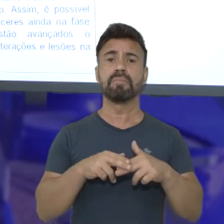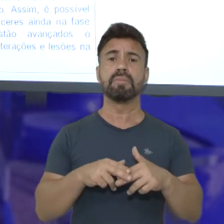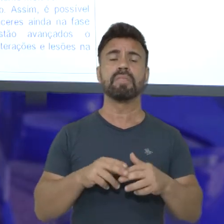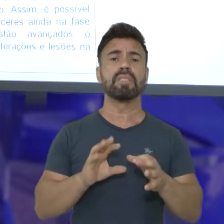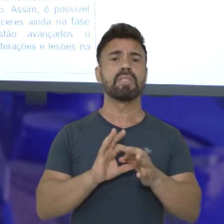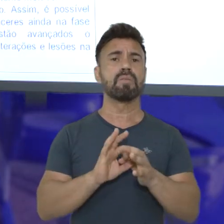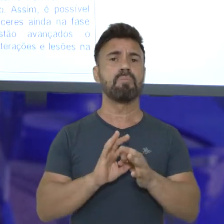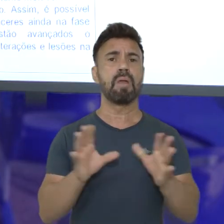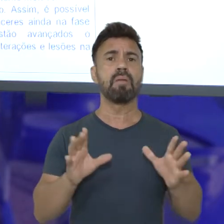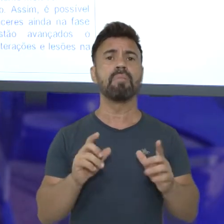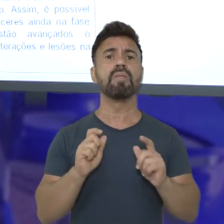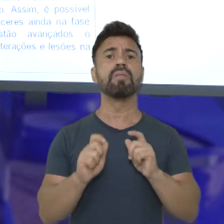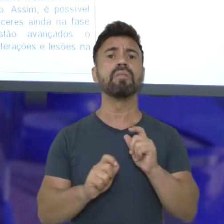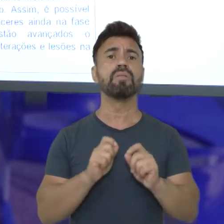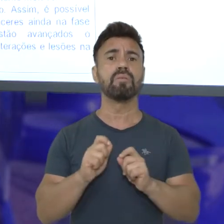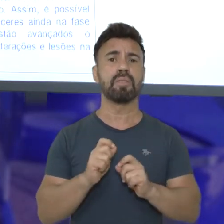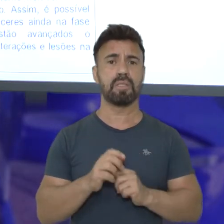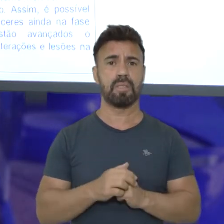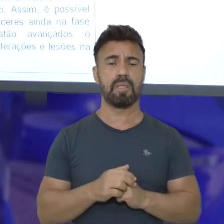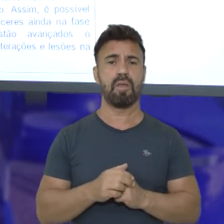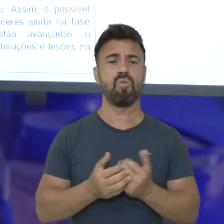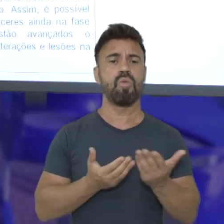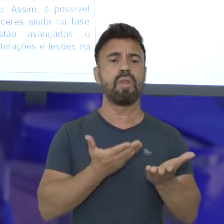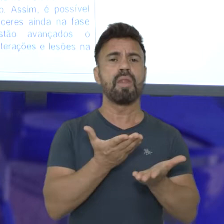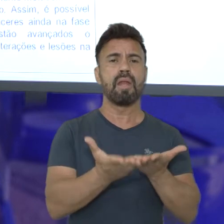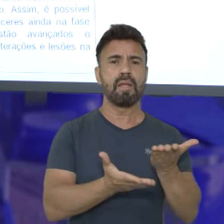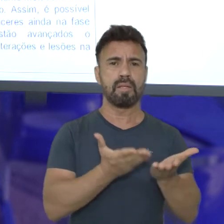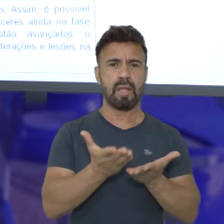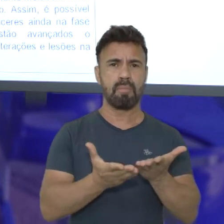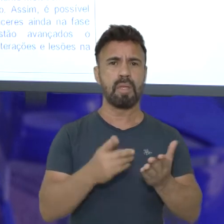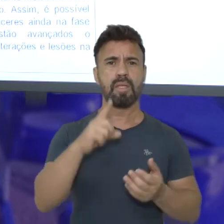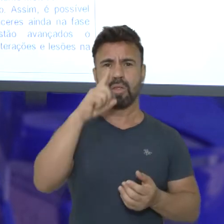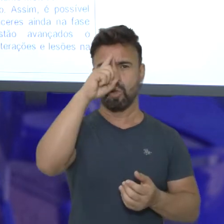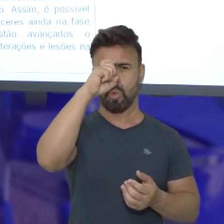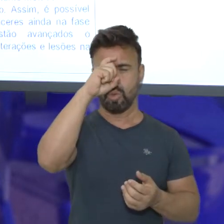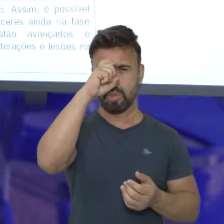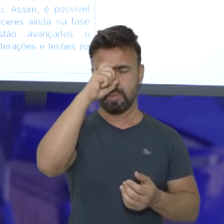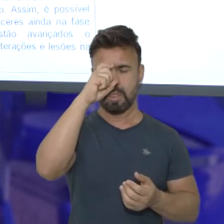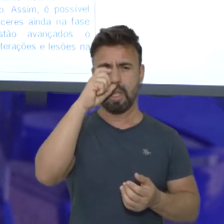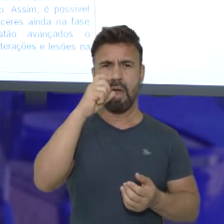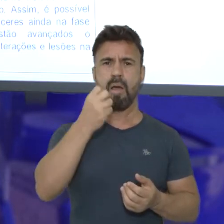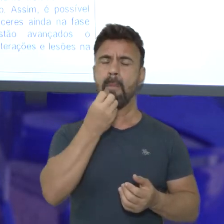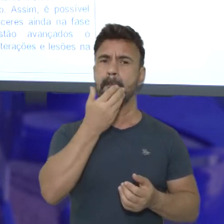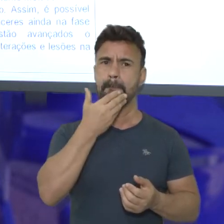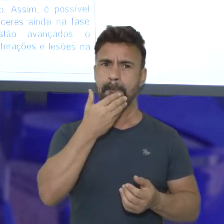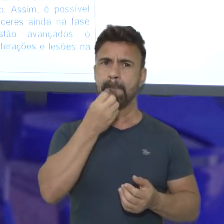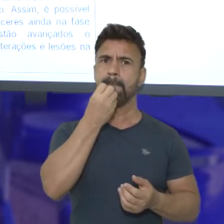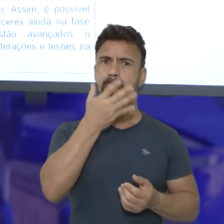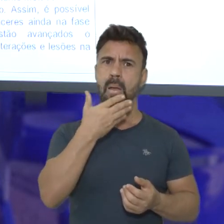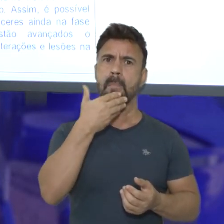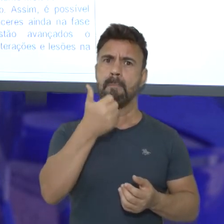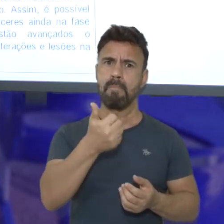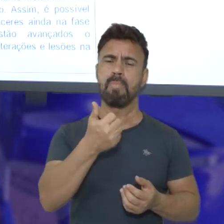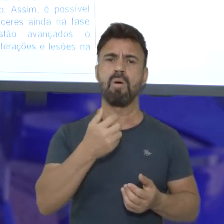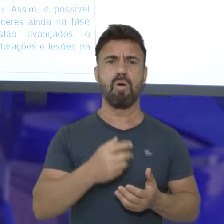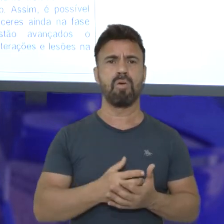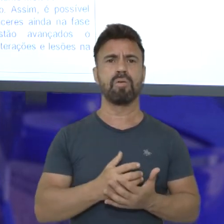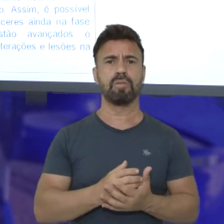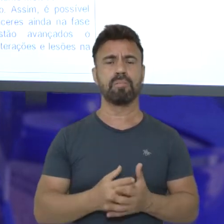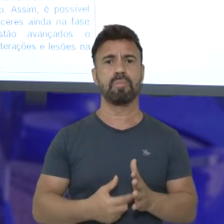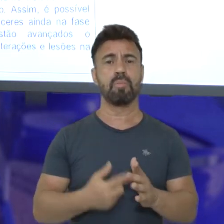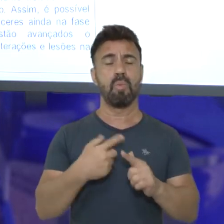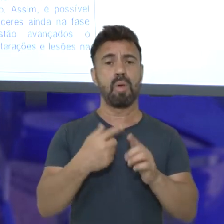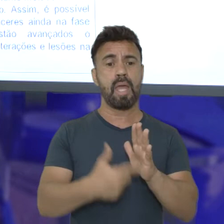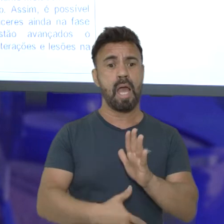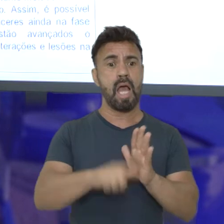que o tratamento ele seja mais efetivo, né? Está tendo um diagnóstico muito